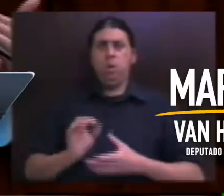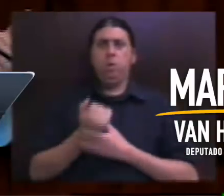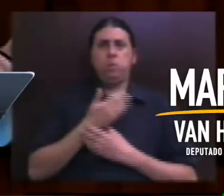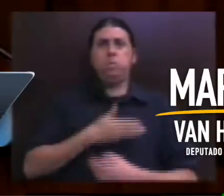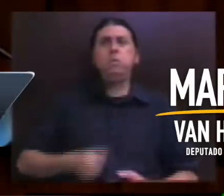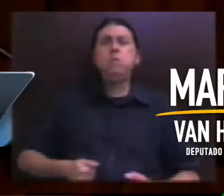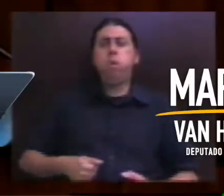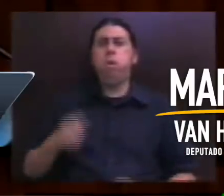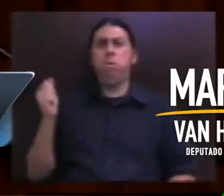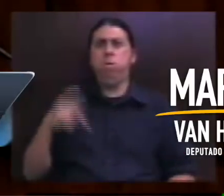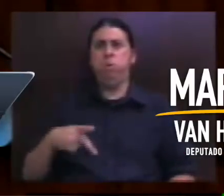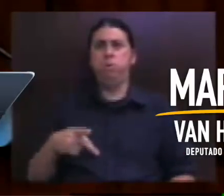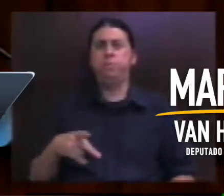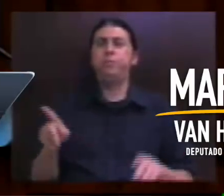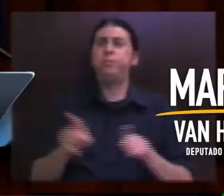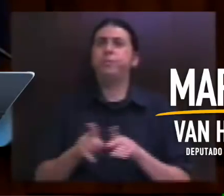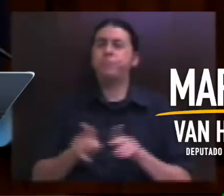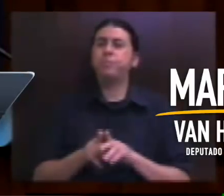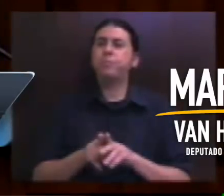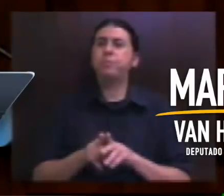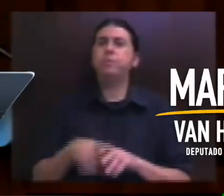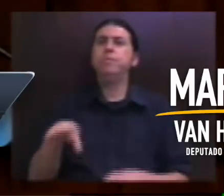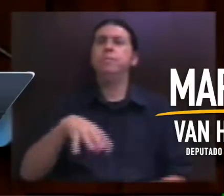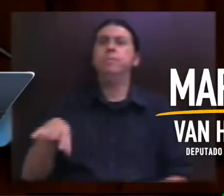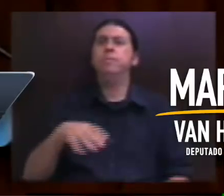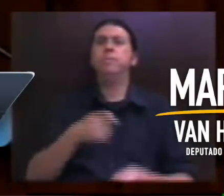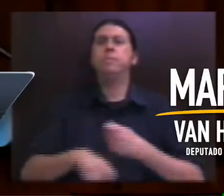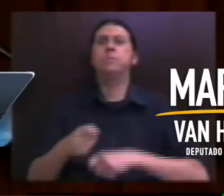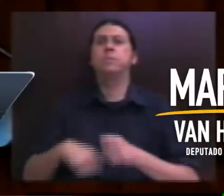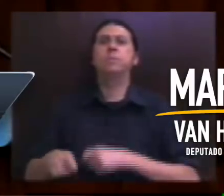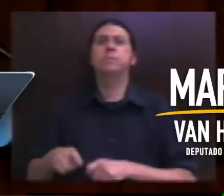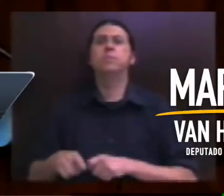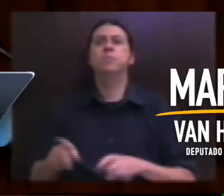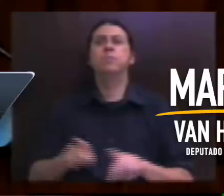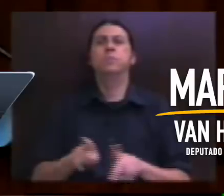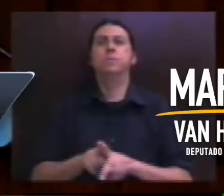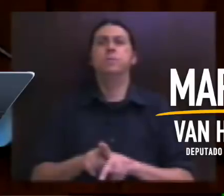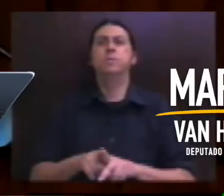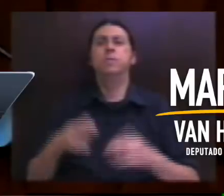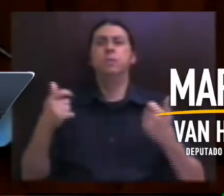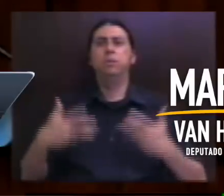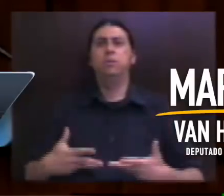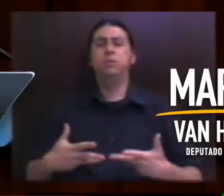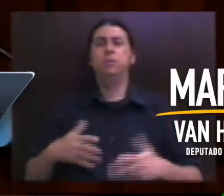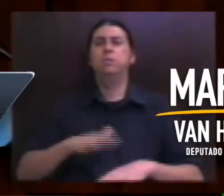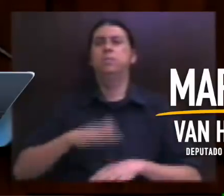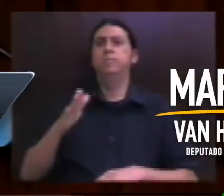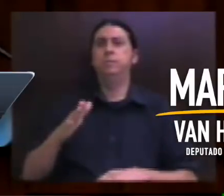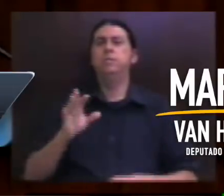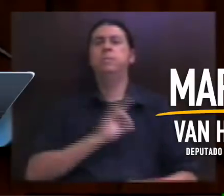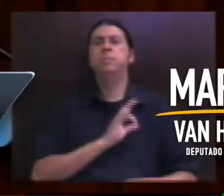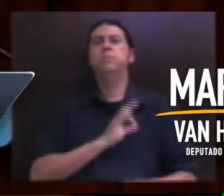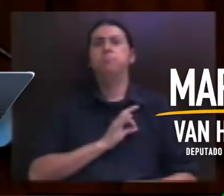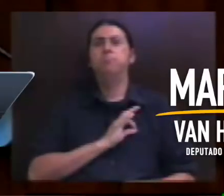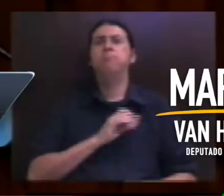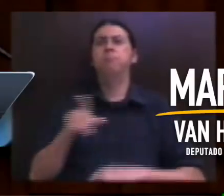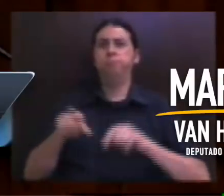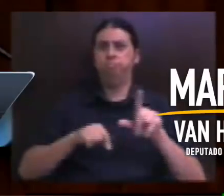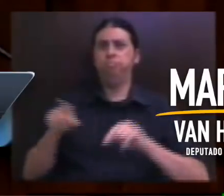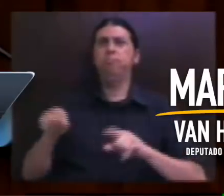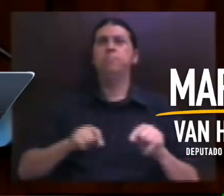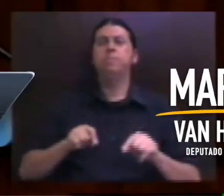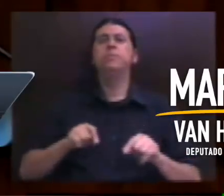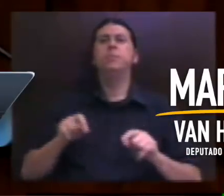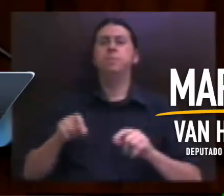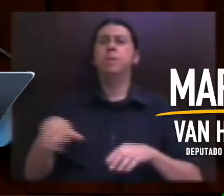pública, aposentados para auxiliar na área administrativa, e que colocássemos mais policiais, mais efetivo na